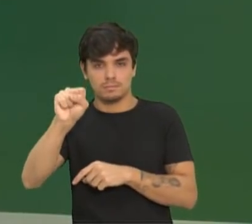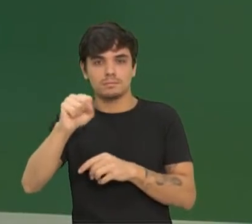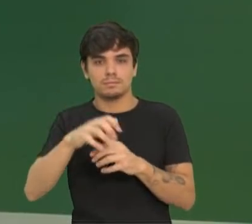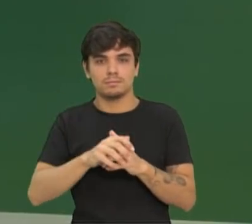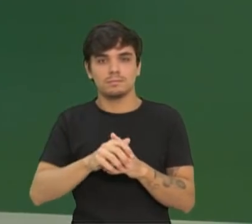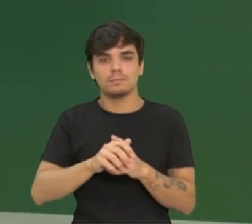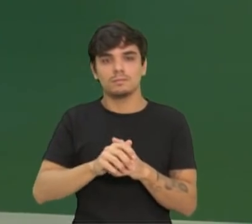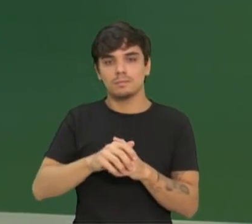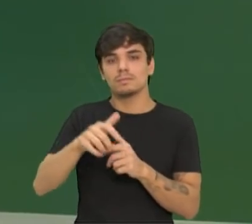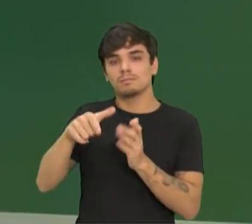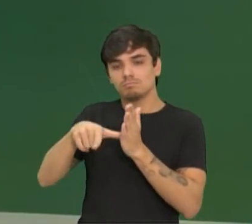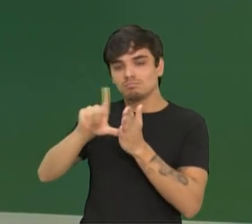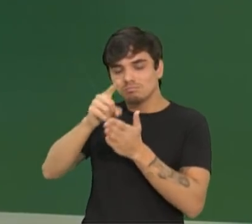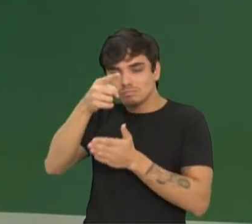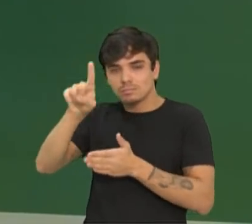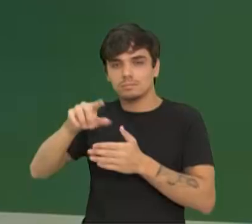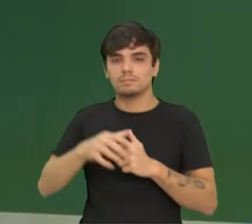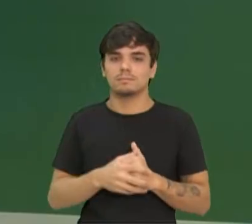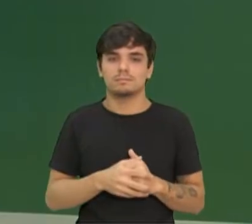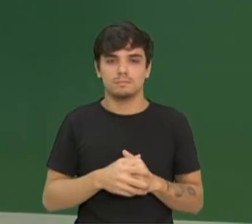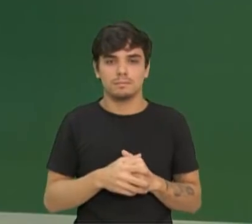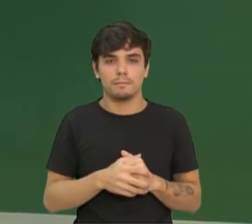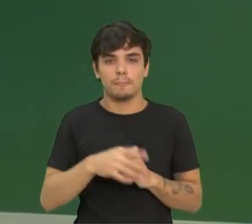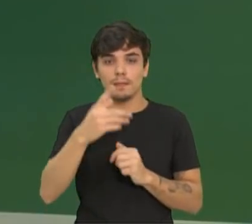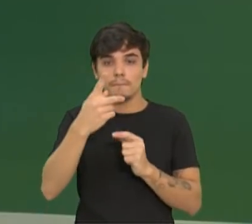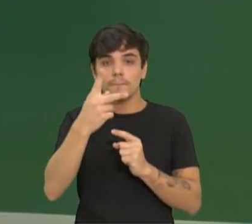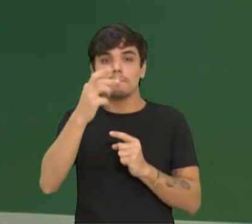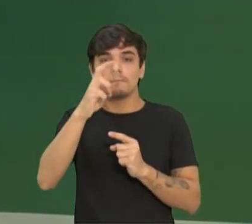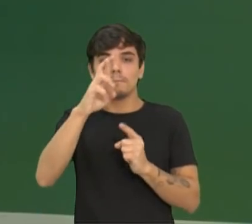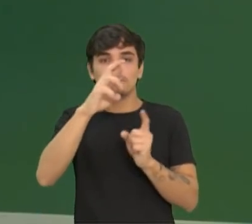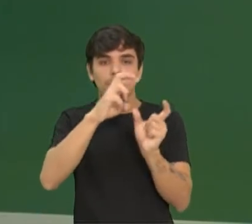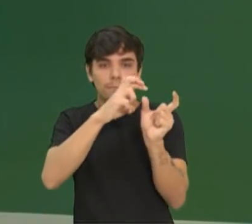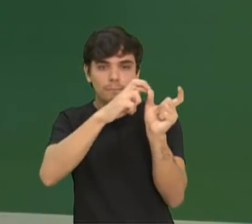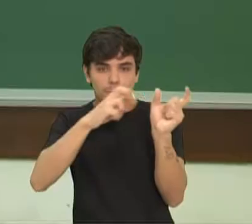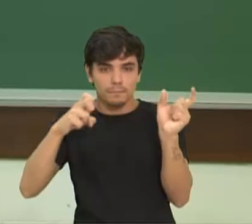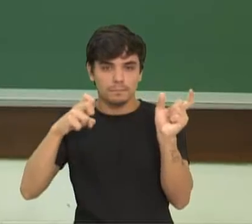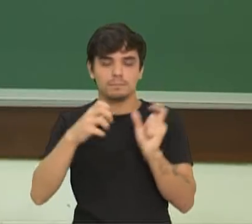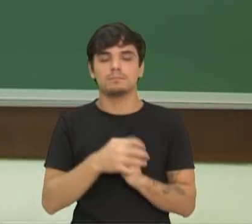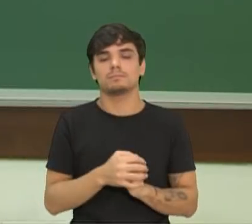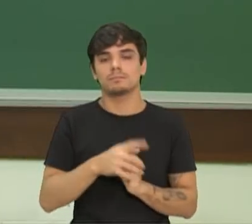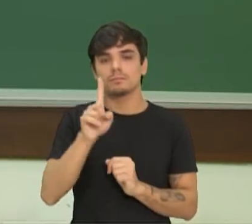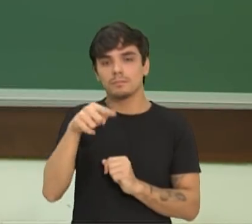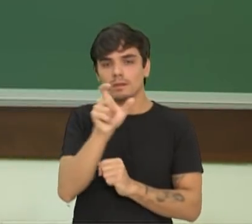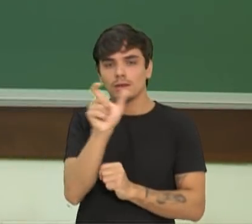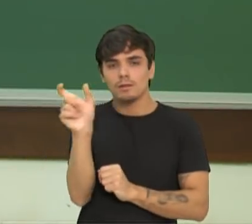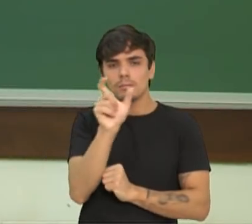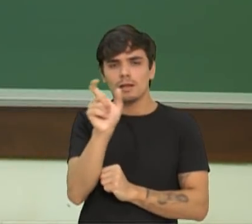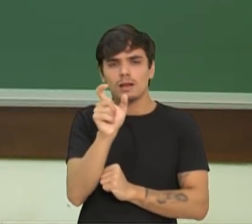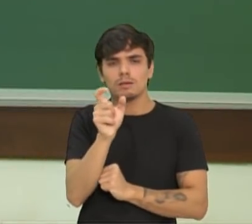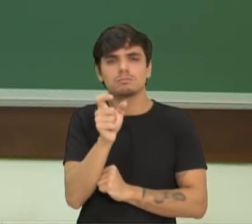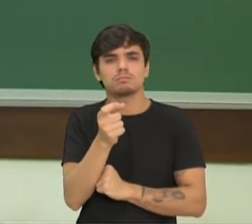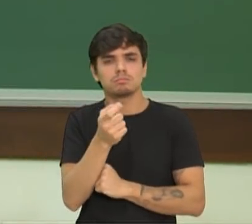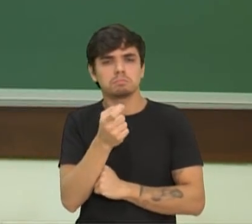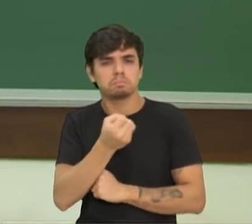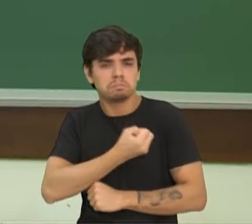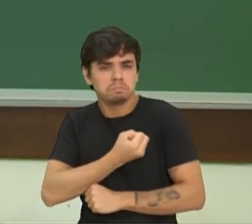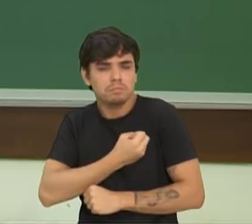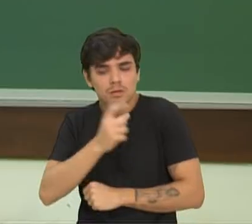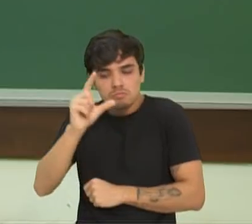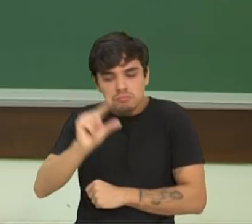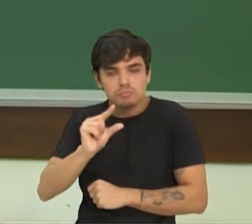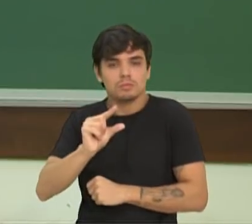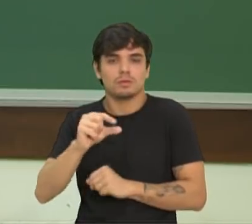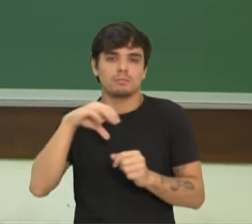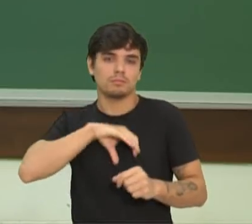árvores, a antepenúltima. São proparoxítonas. São as palavras de menor número em língua portuguesa. O